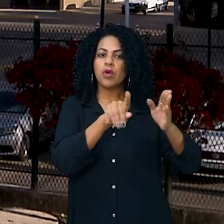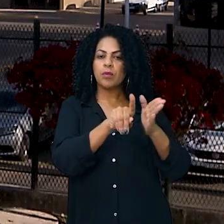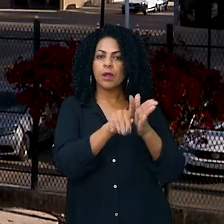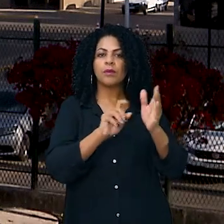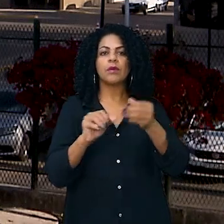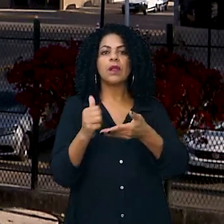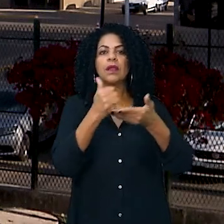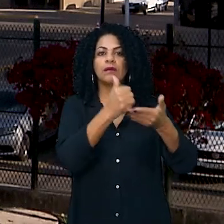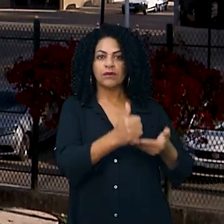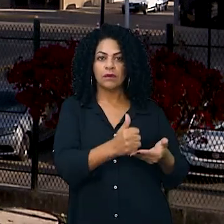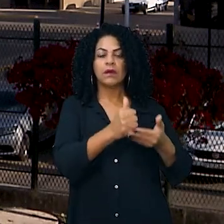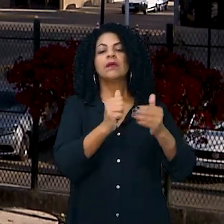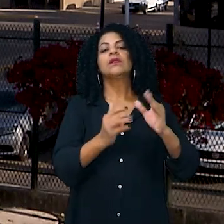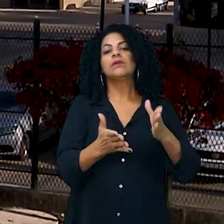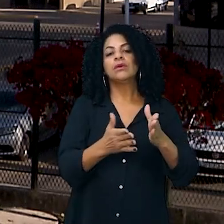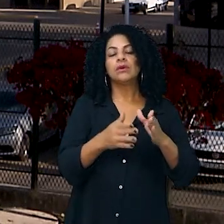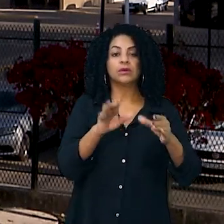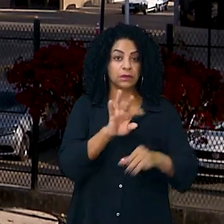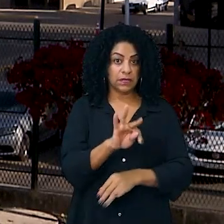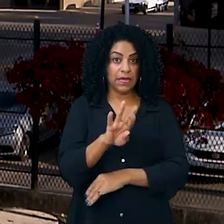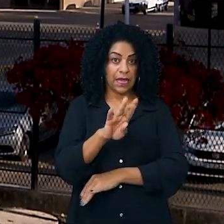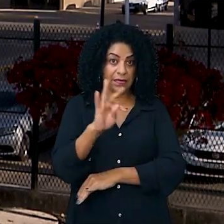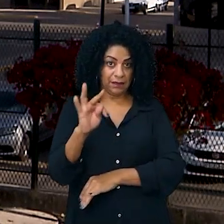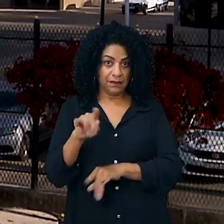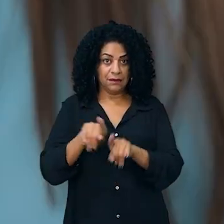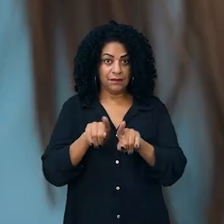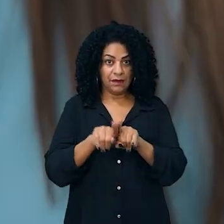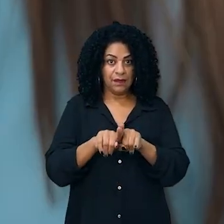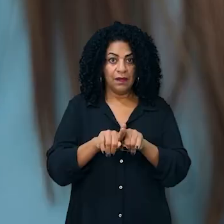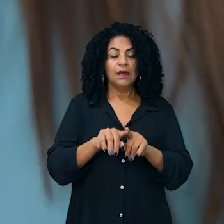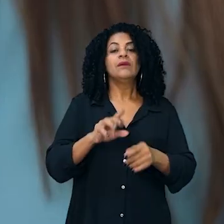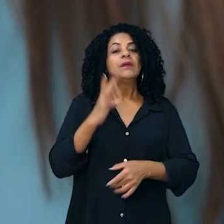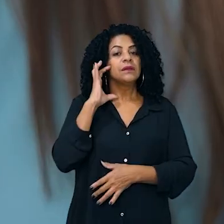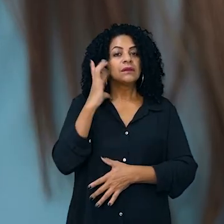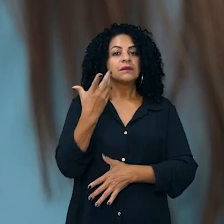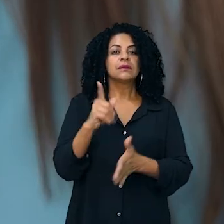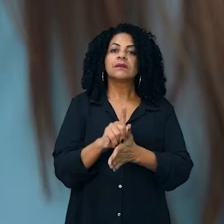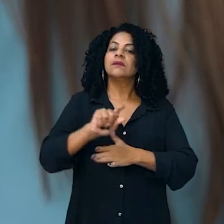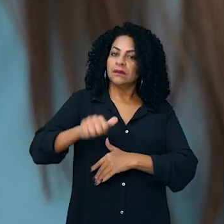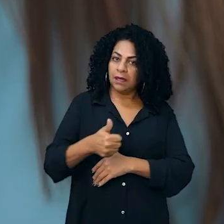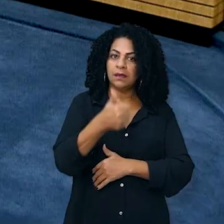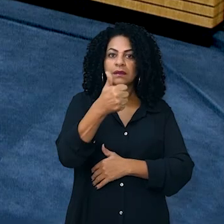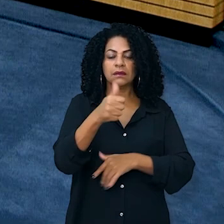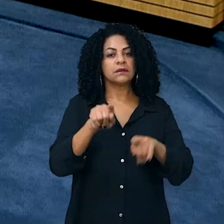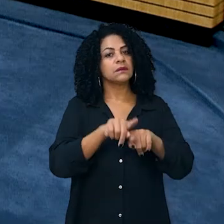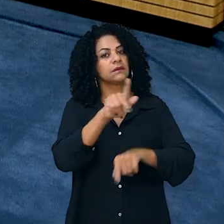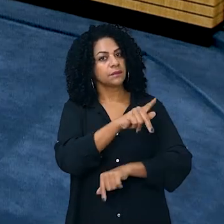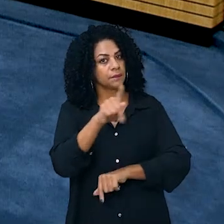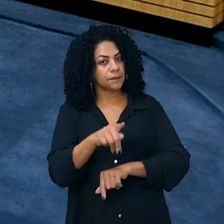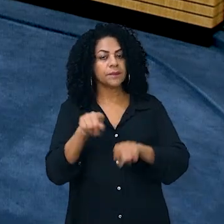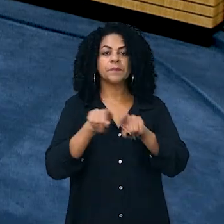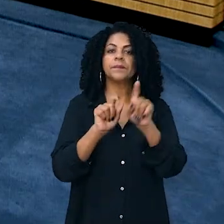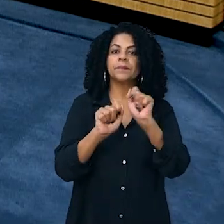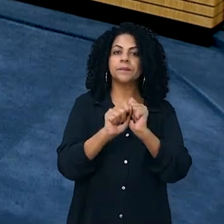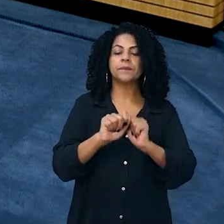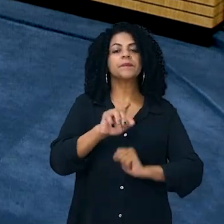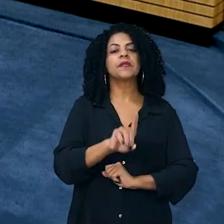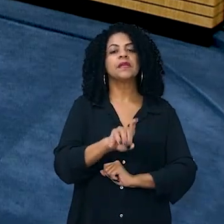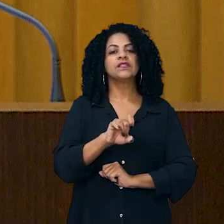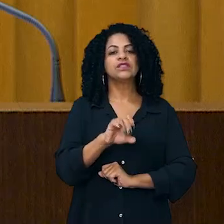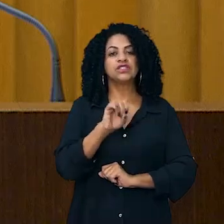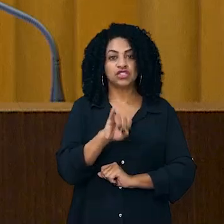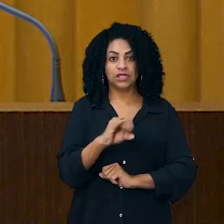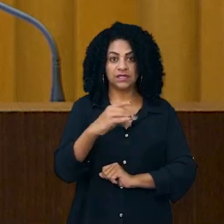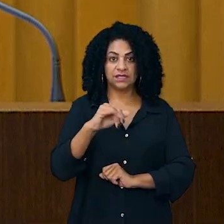Trabalho e obteve na 5ª turma a decisão favorável. Diante disso, a professora recorreu à Seção 1 de dissídios